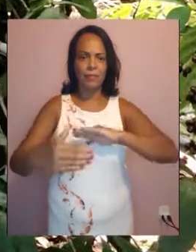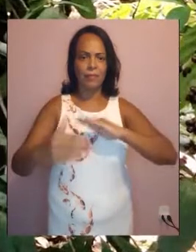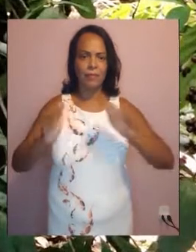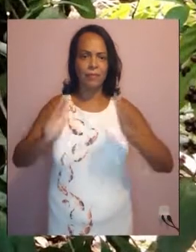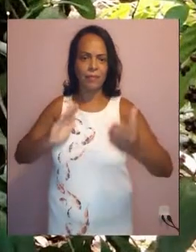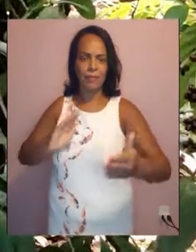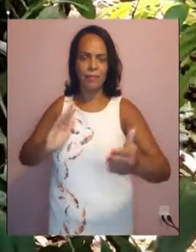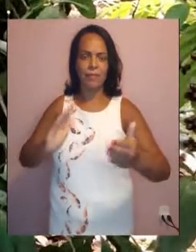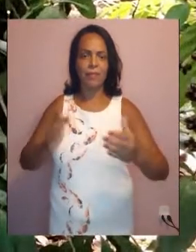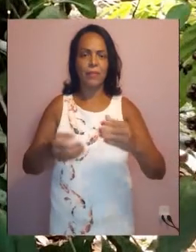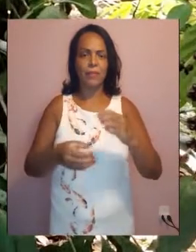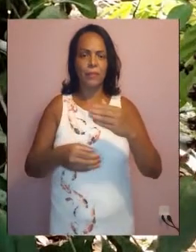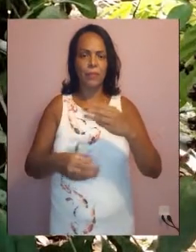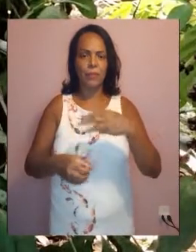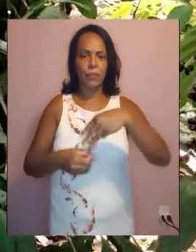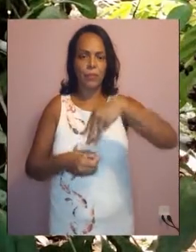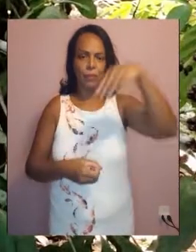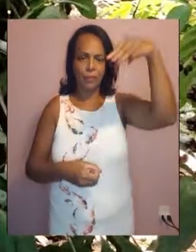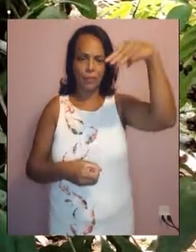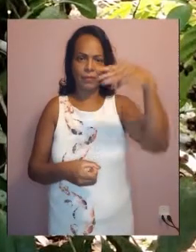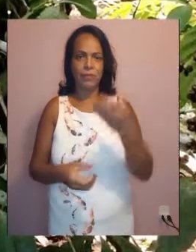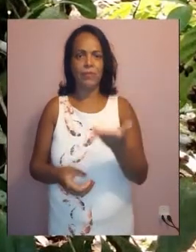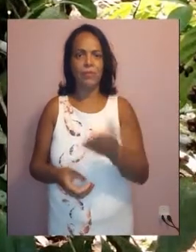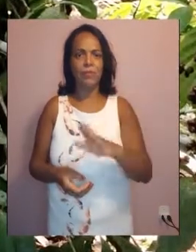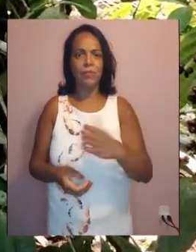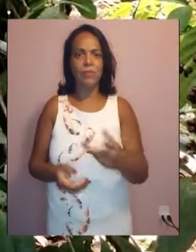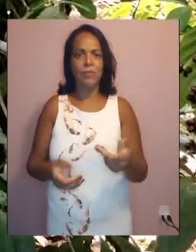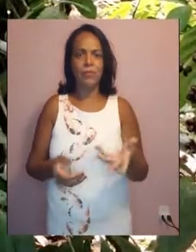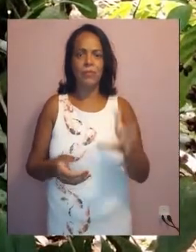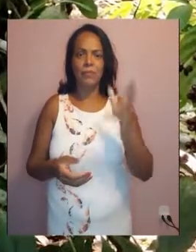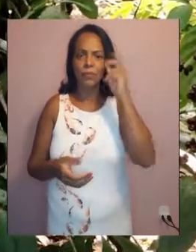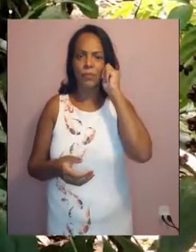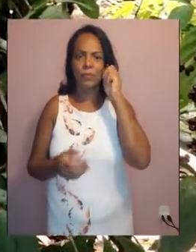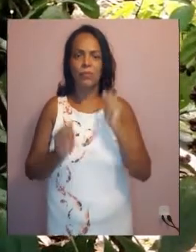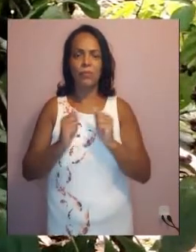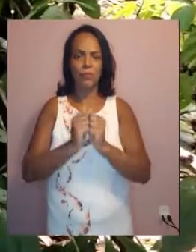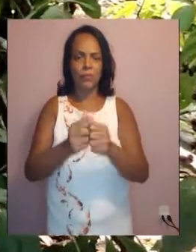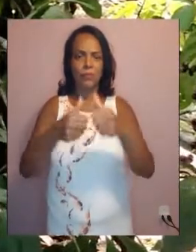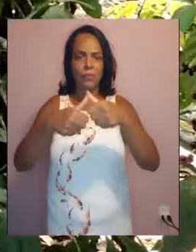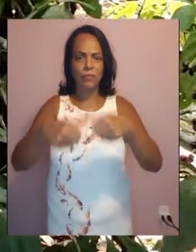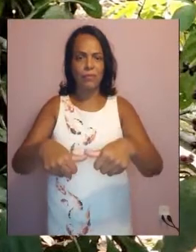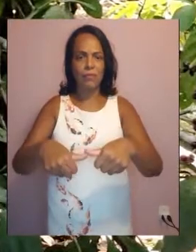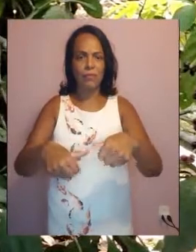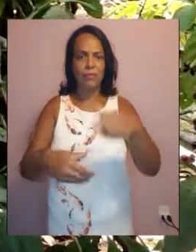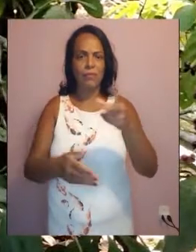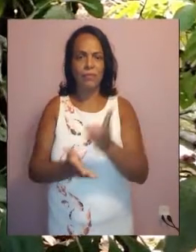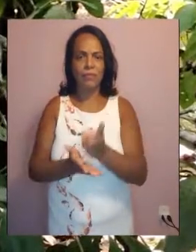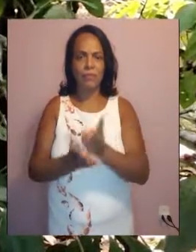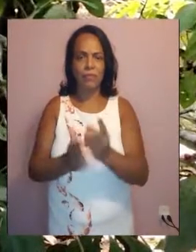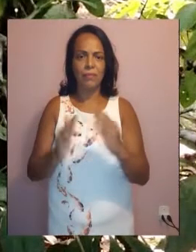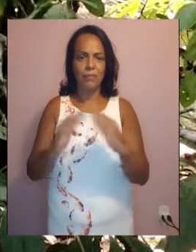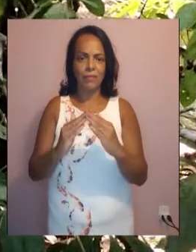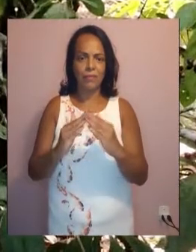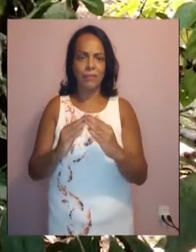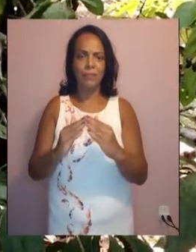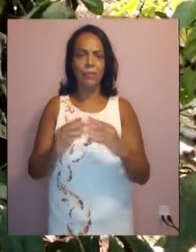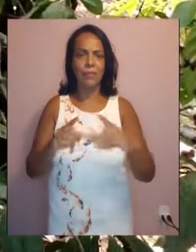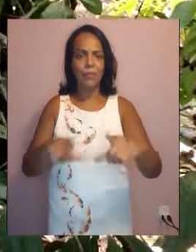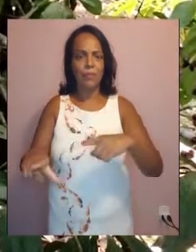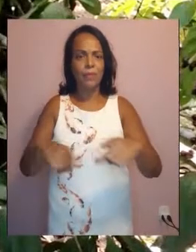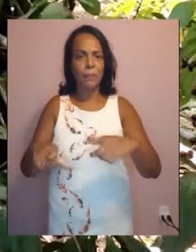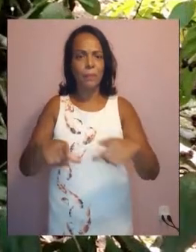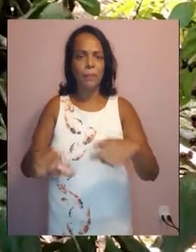hóspede do Irineu. A situação do Antônio Costa era a seguinte: ele exercia uma